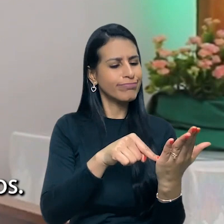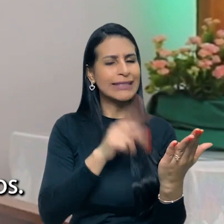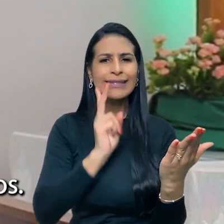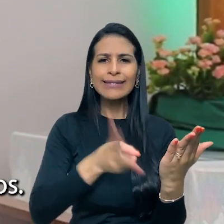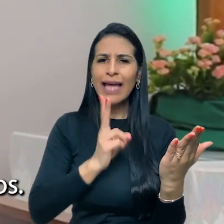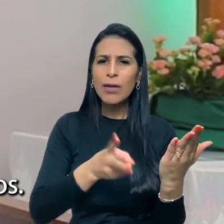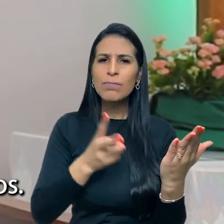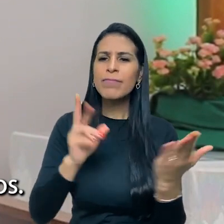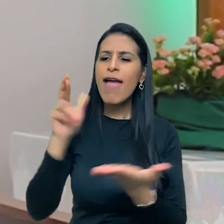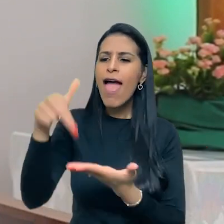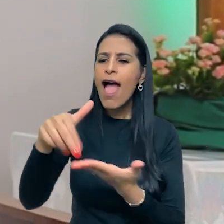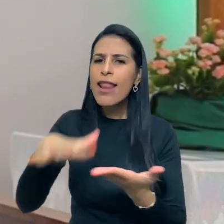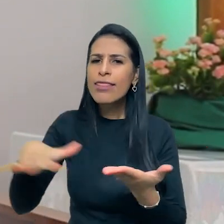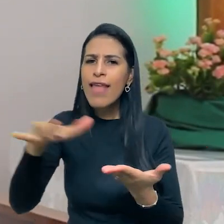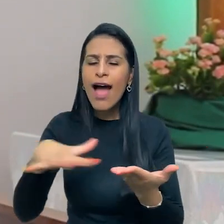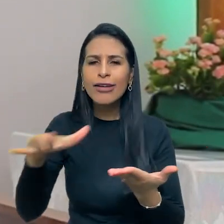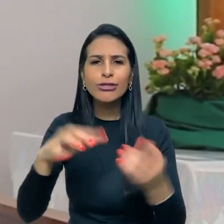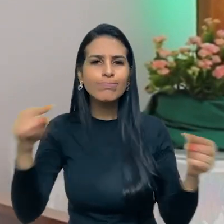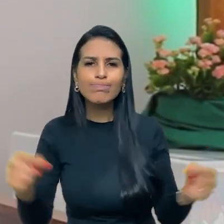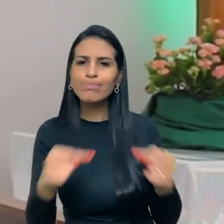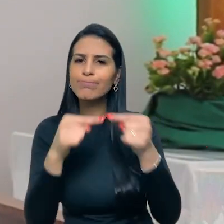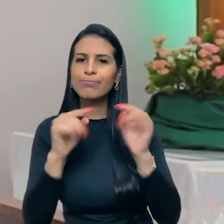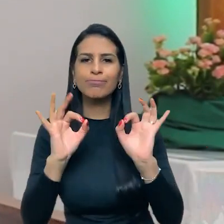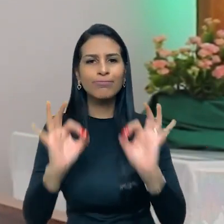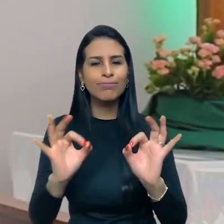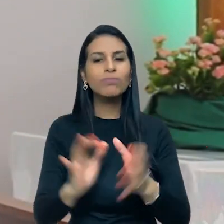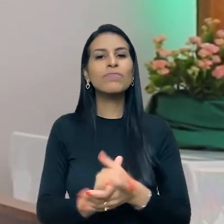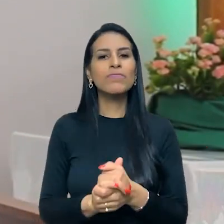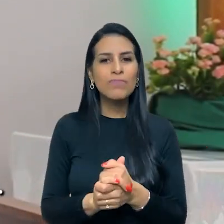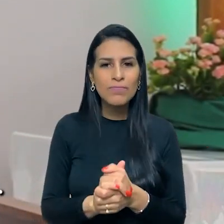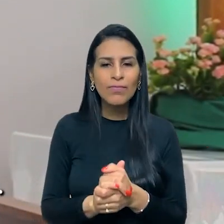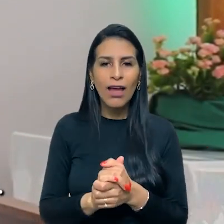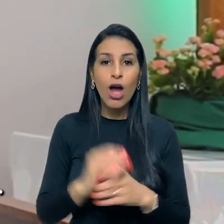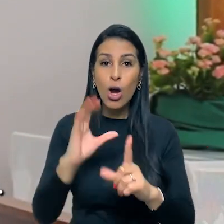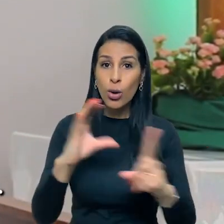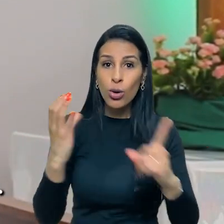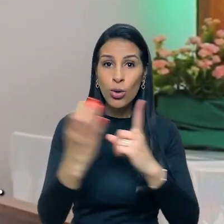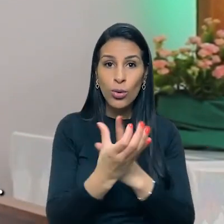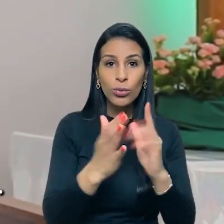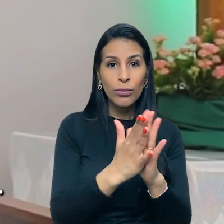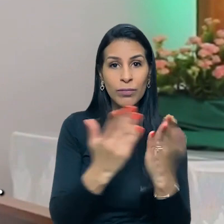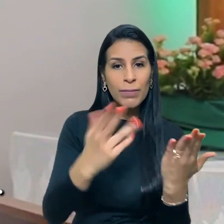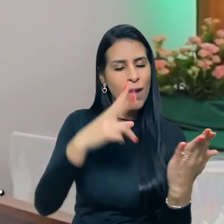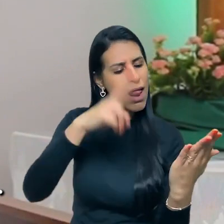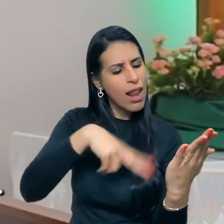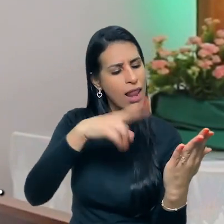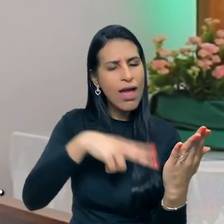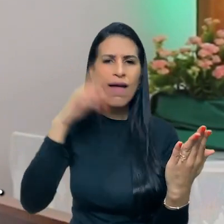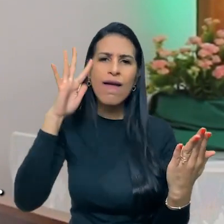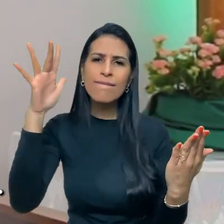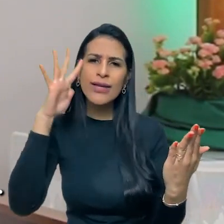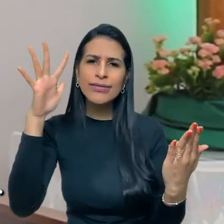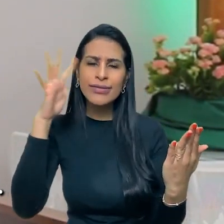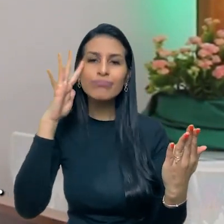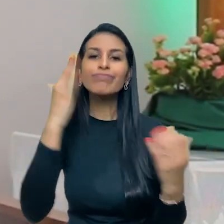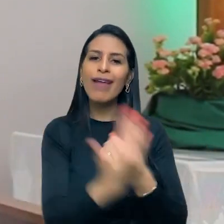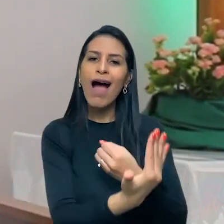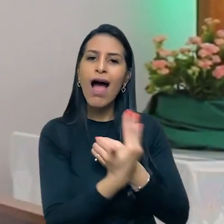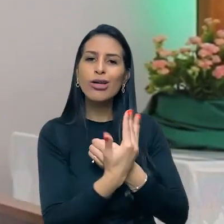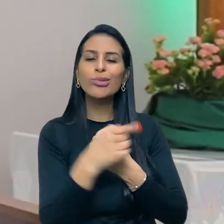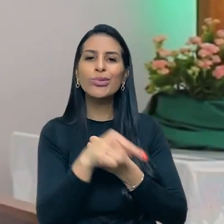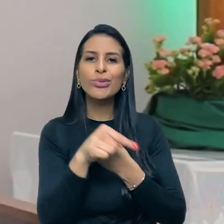da realidade que vivemos. A leitura dos textos bíblicos neste culto, eles nos ajudam a perceber isso com